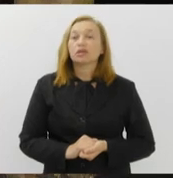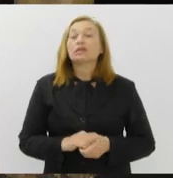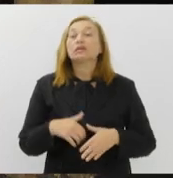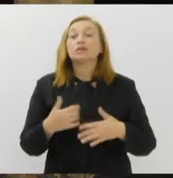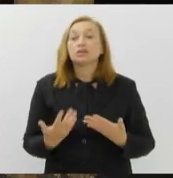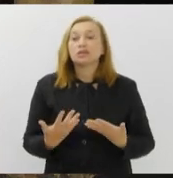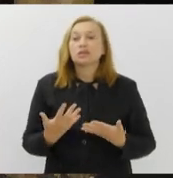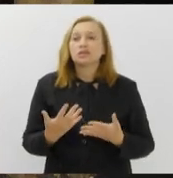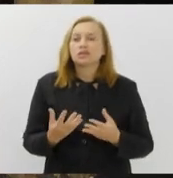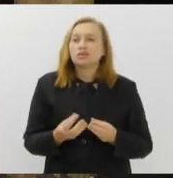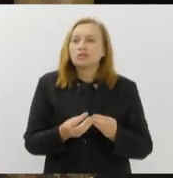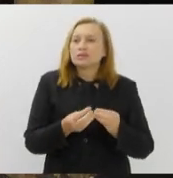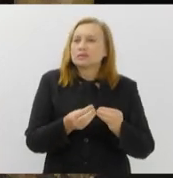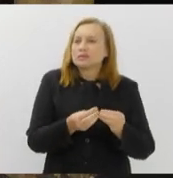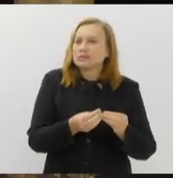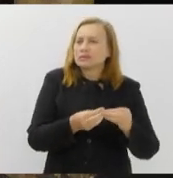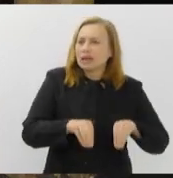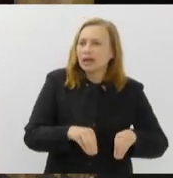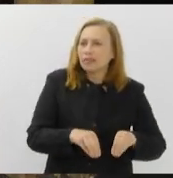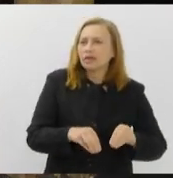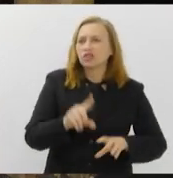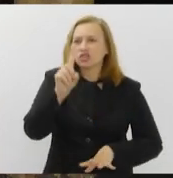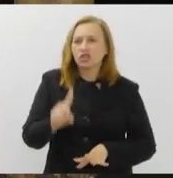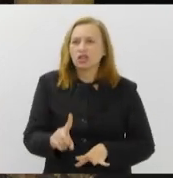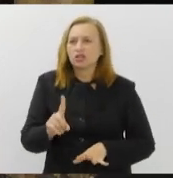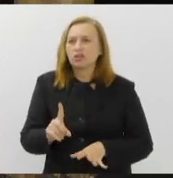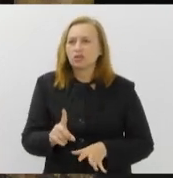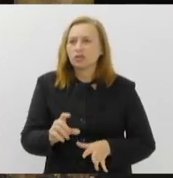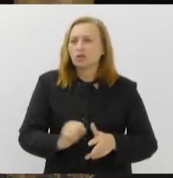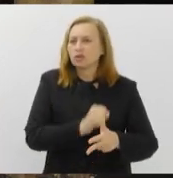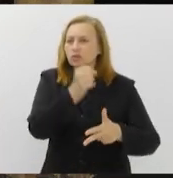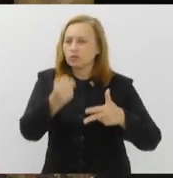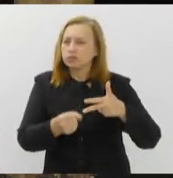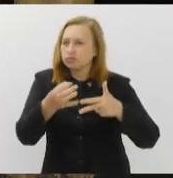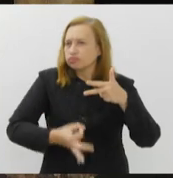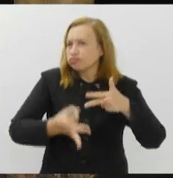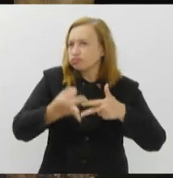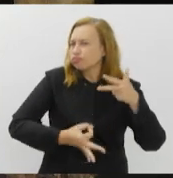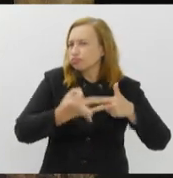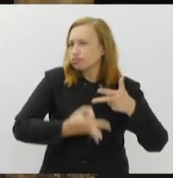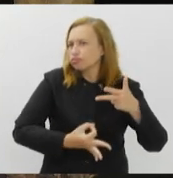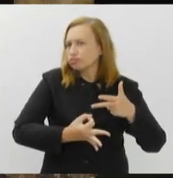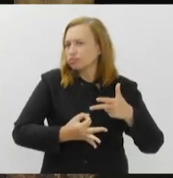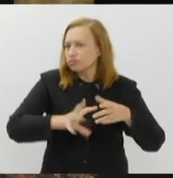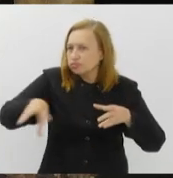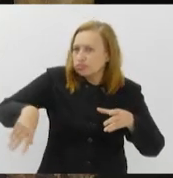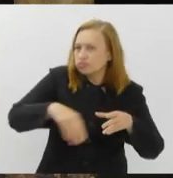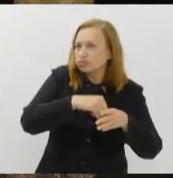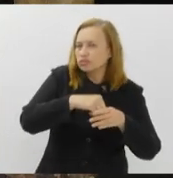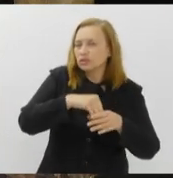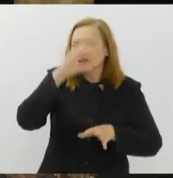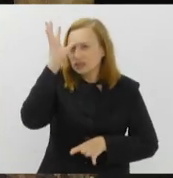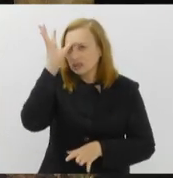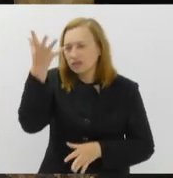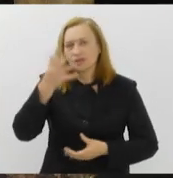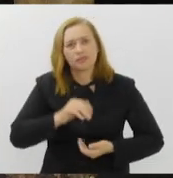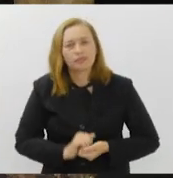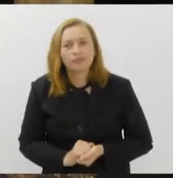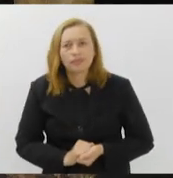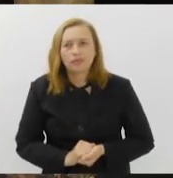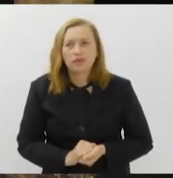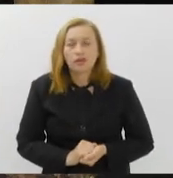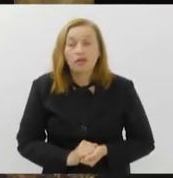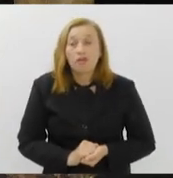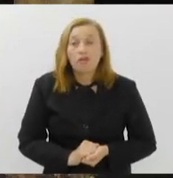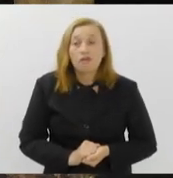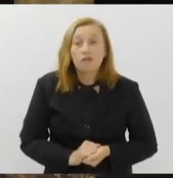sendo violação de direitos, o sistema de justiça deveria estar totalmente imbuído em resolvê-las. E isso é